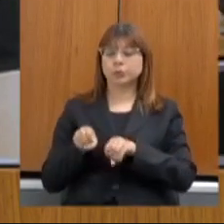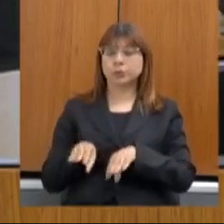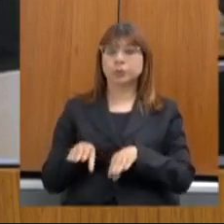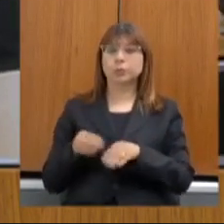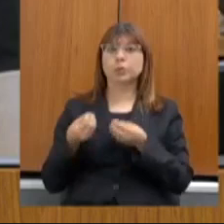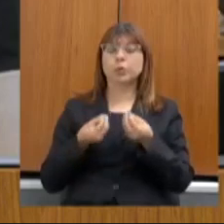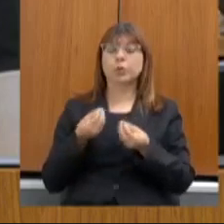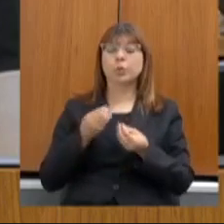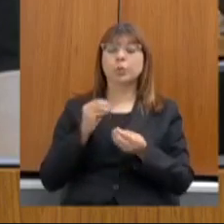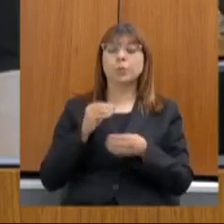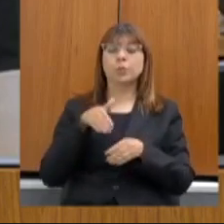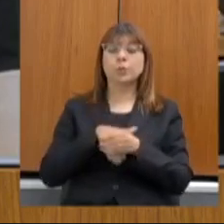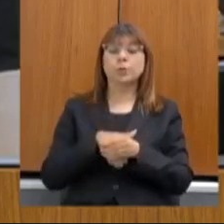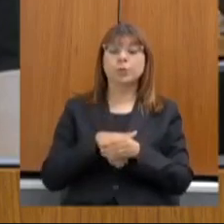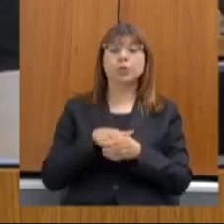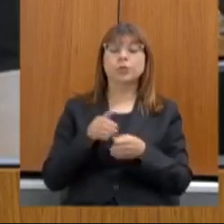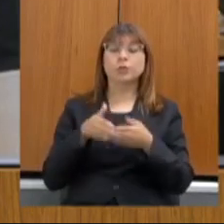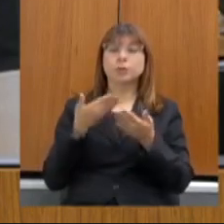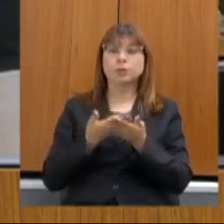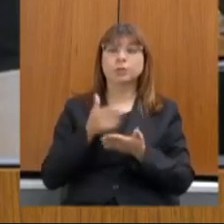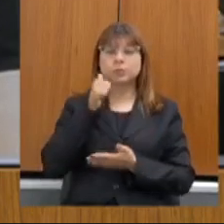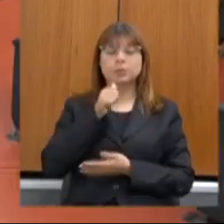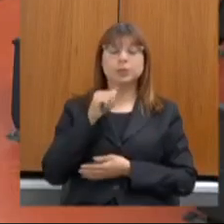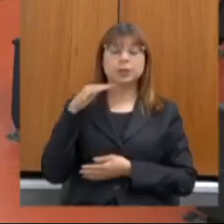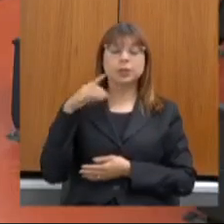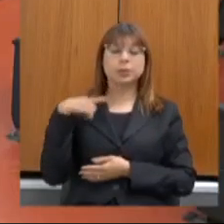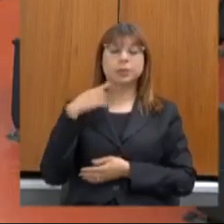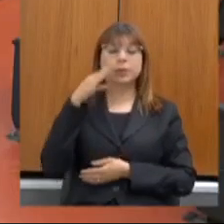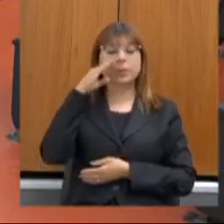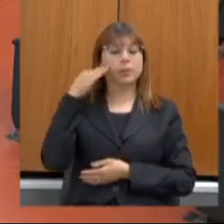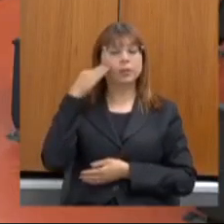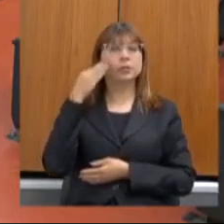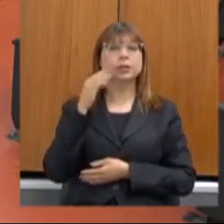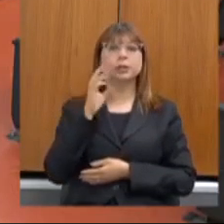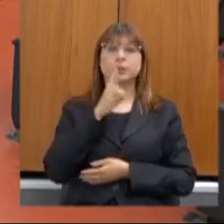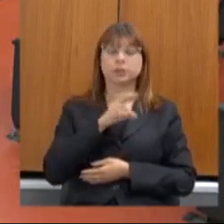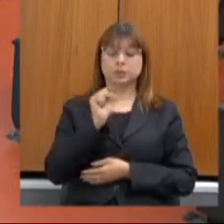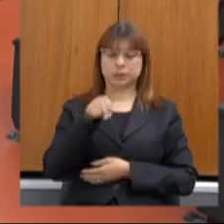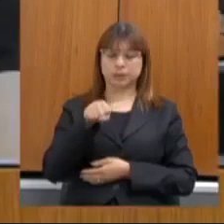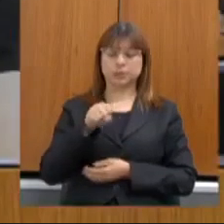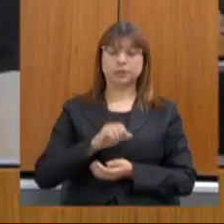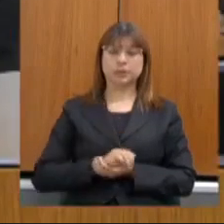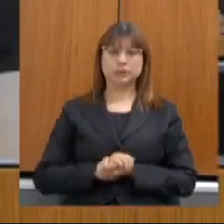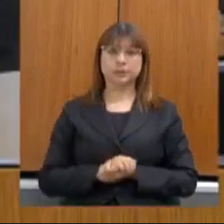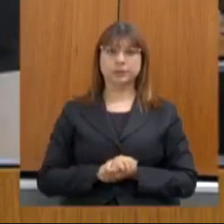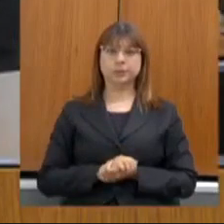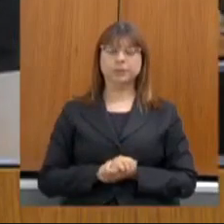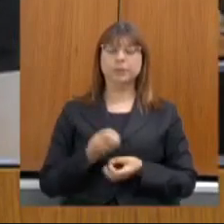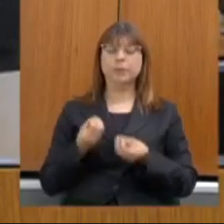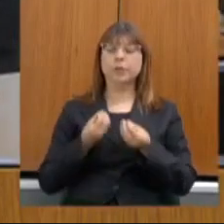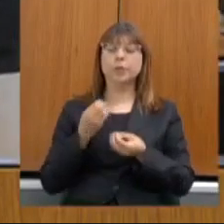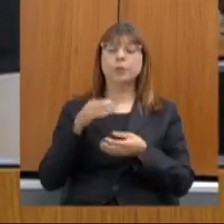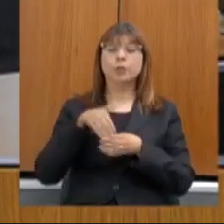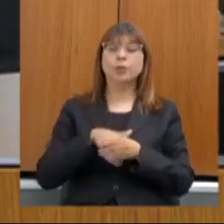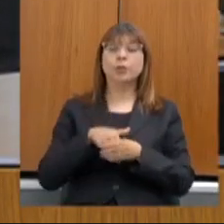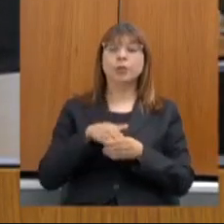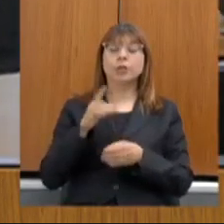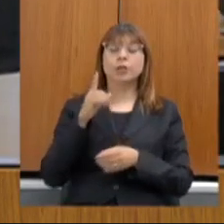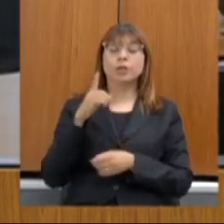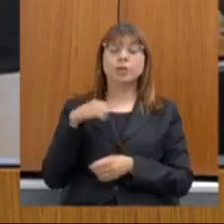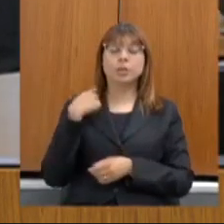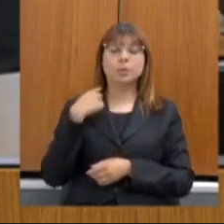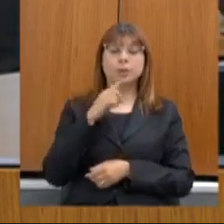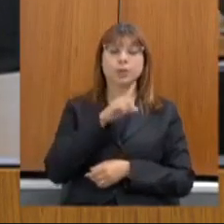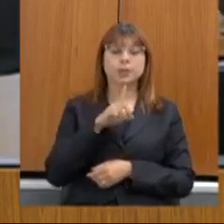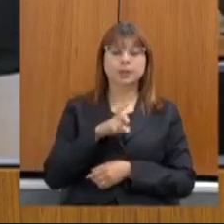como vota os requerimentos a deputado a Beatriz Cerqueira Sim eu sei que alimentos Presidente sim como vota o deputado Zé